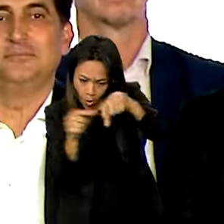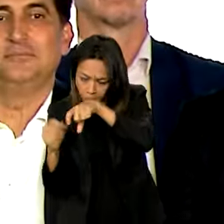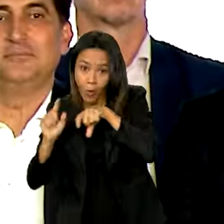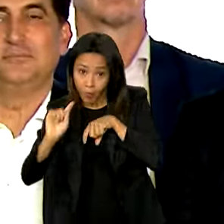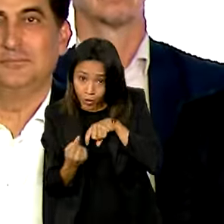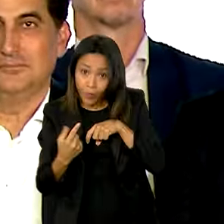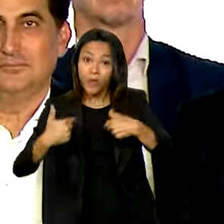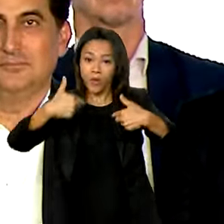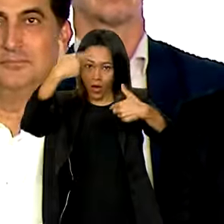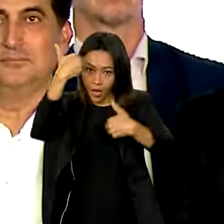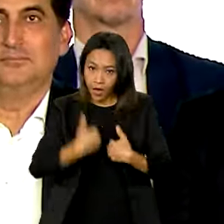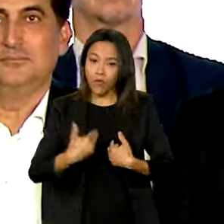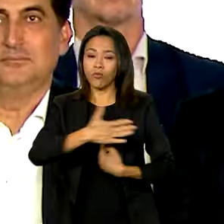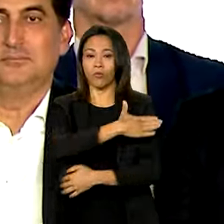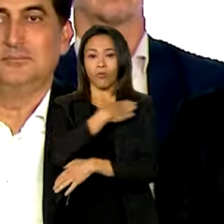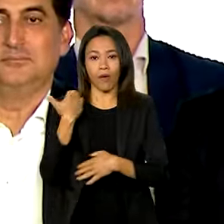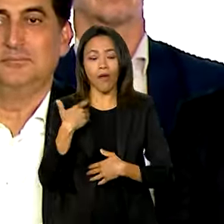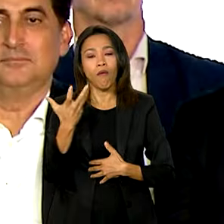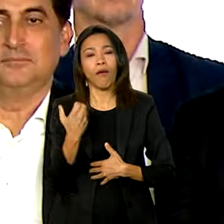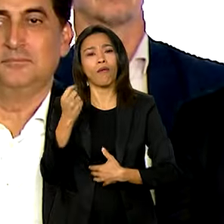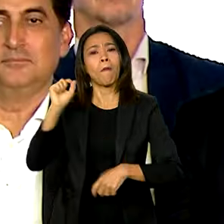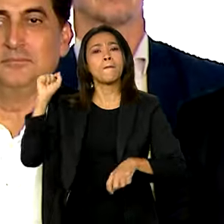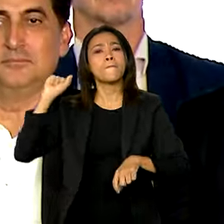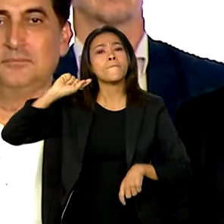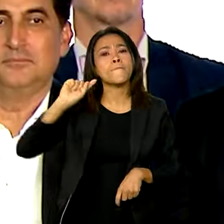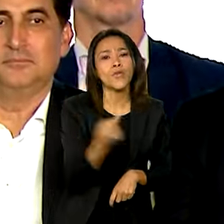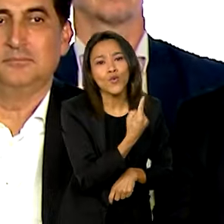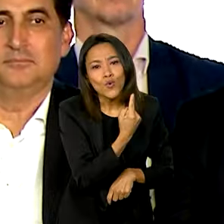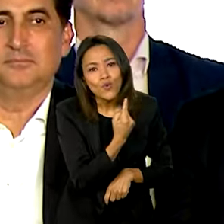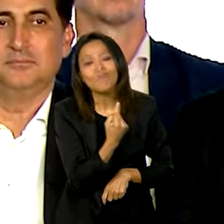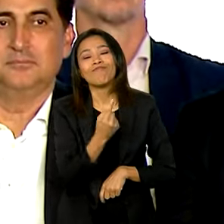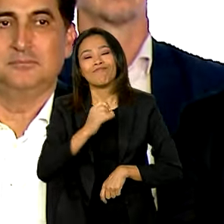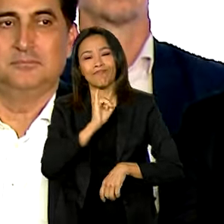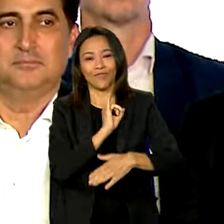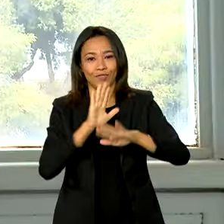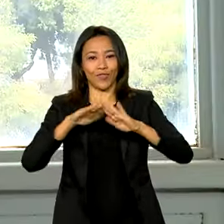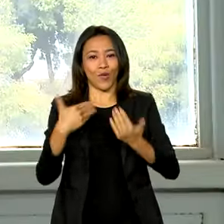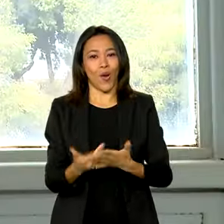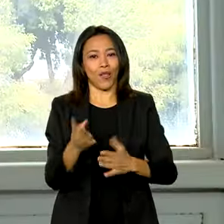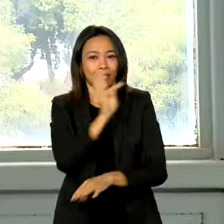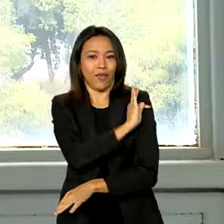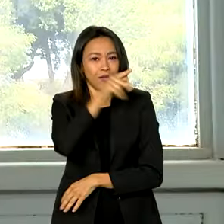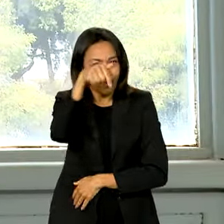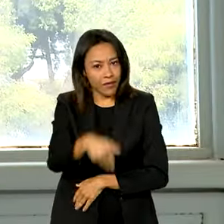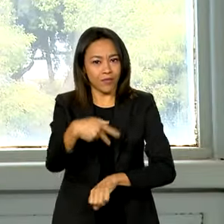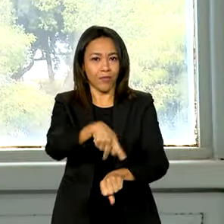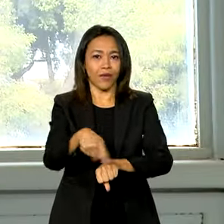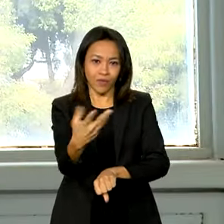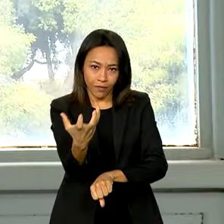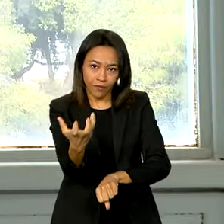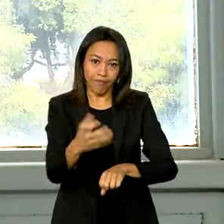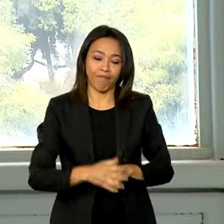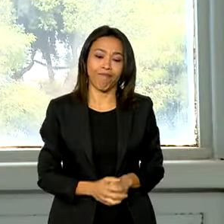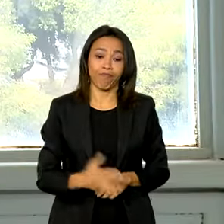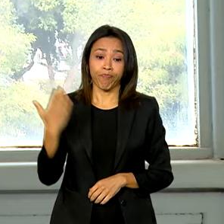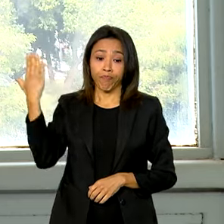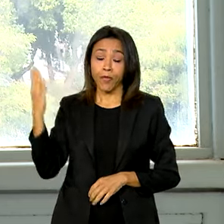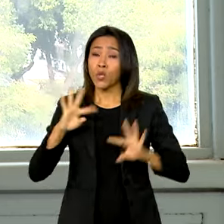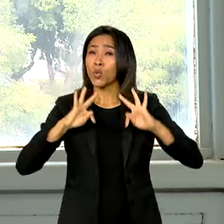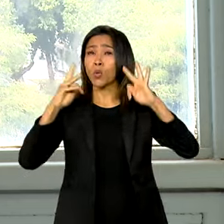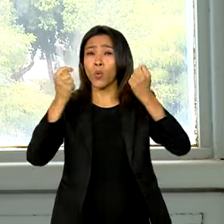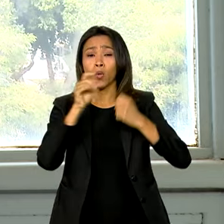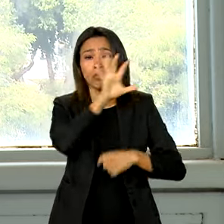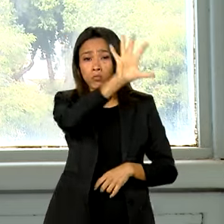essa terra, ter feito 1000 escolas técnicas nesse país. Todas as regiões do país, todos os